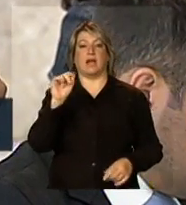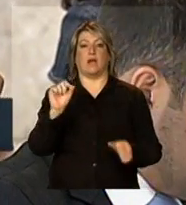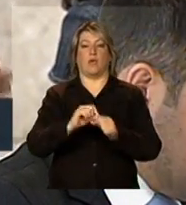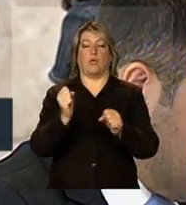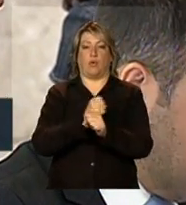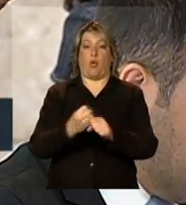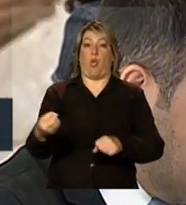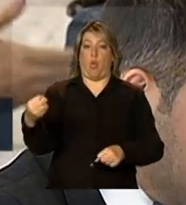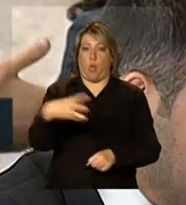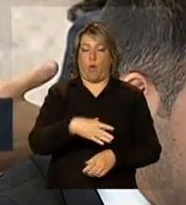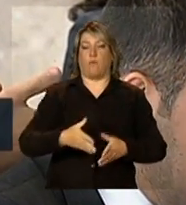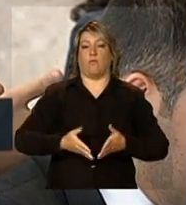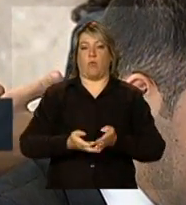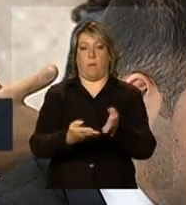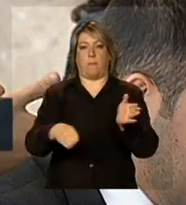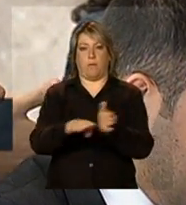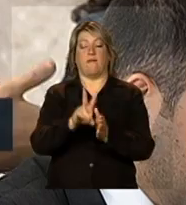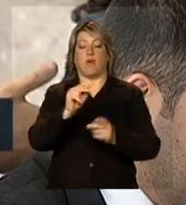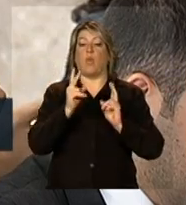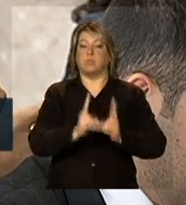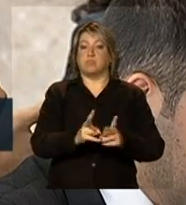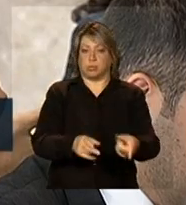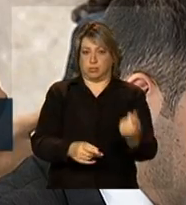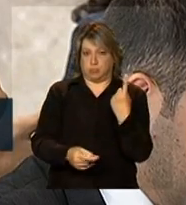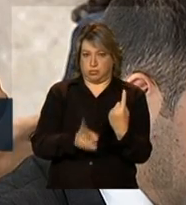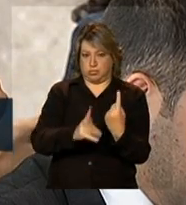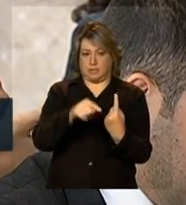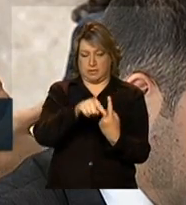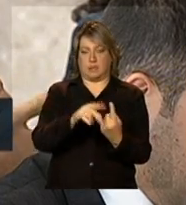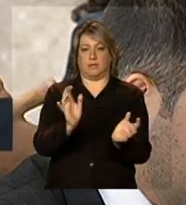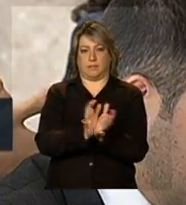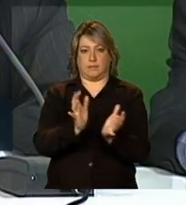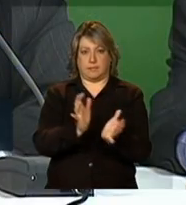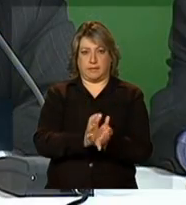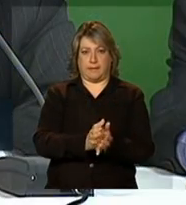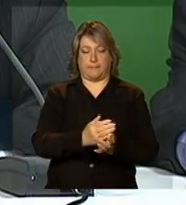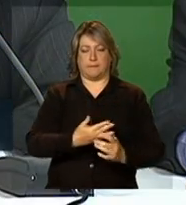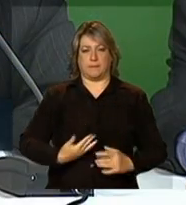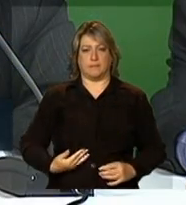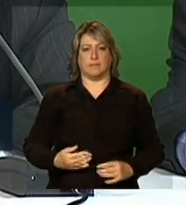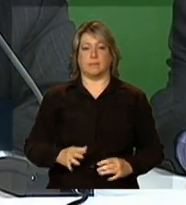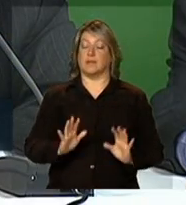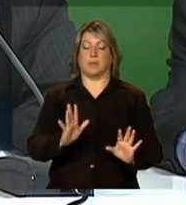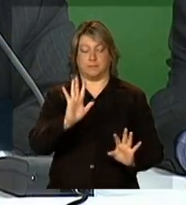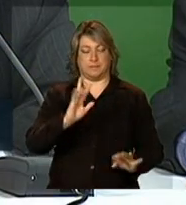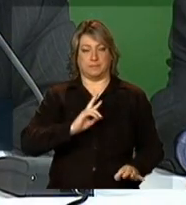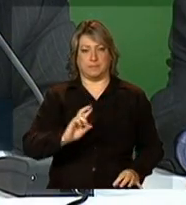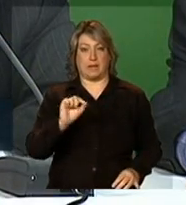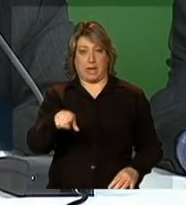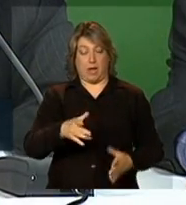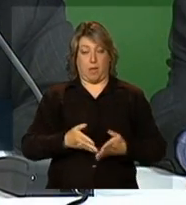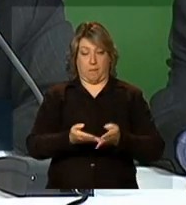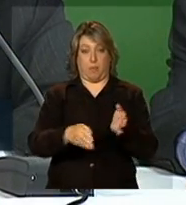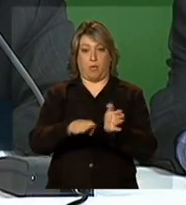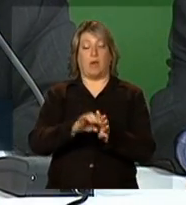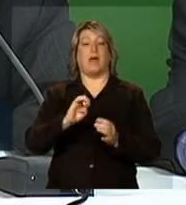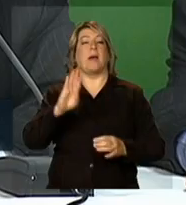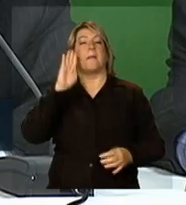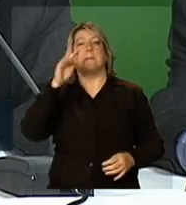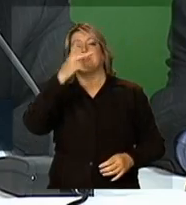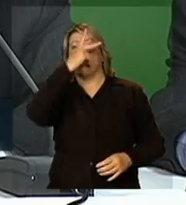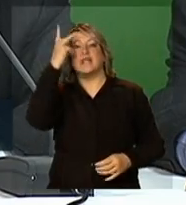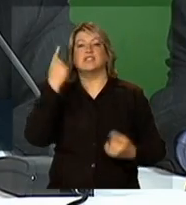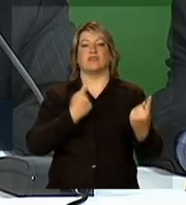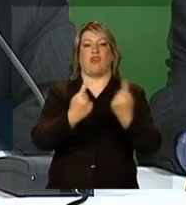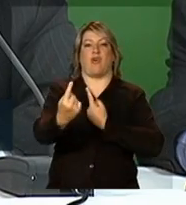Sim. Vai continuar tendo esse que já é administrado pela... Não, o porto de Manaus, na realidade, hoje funciona mais com passageiros. É em